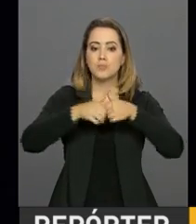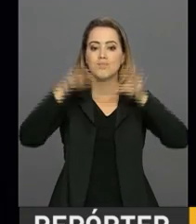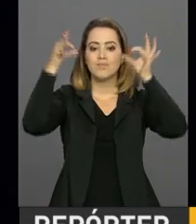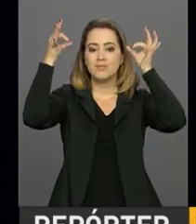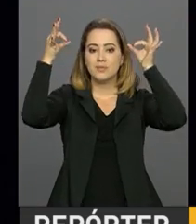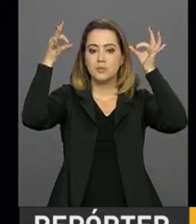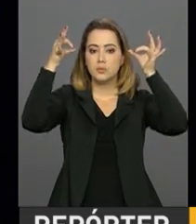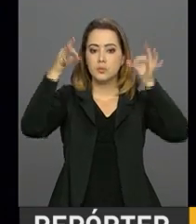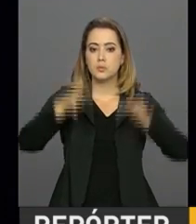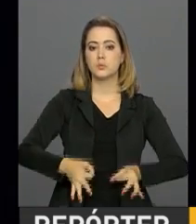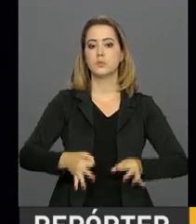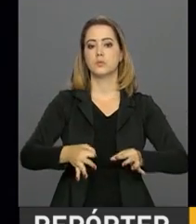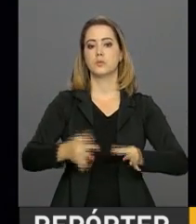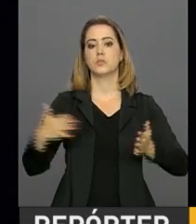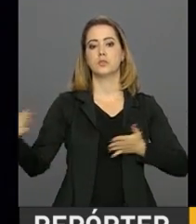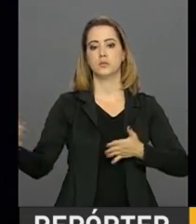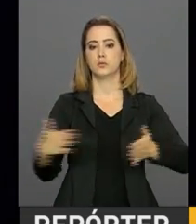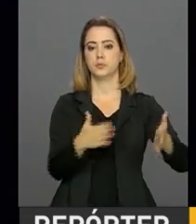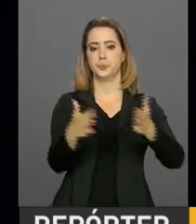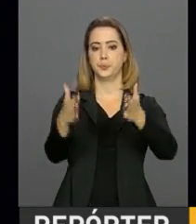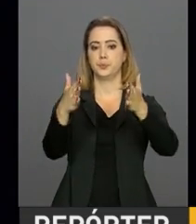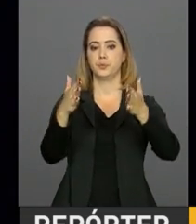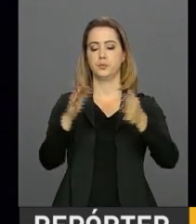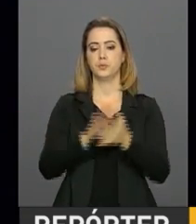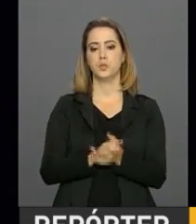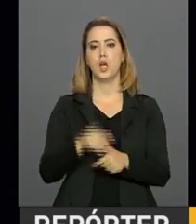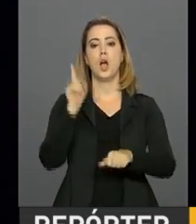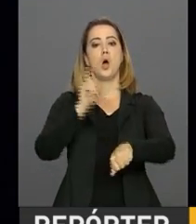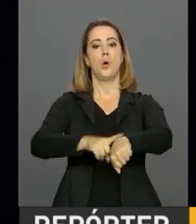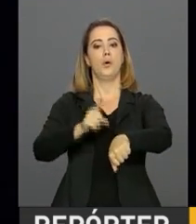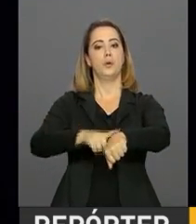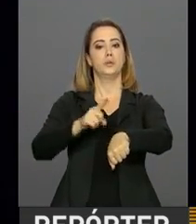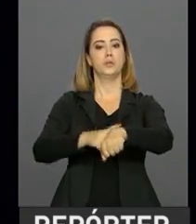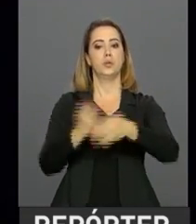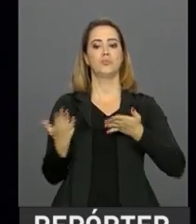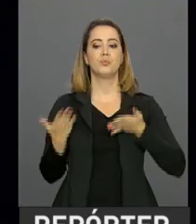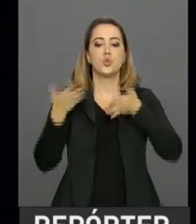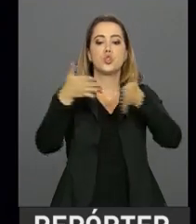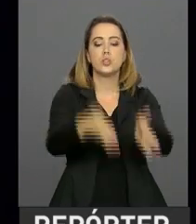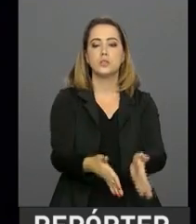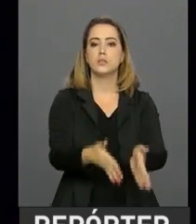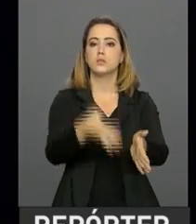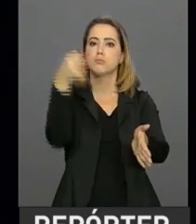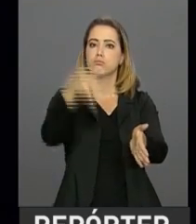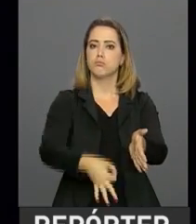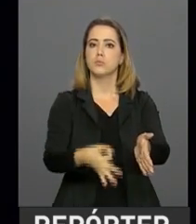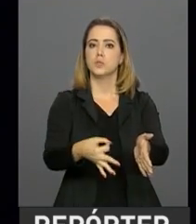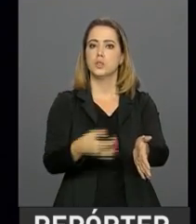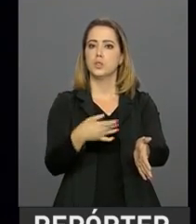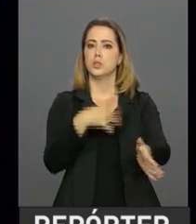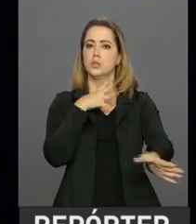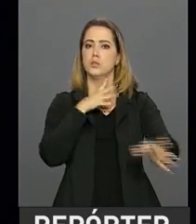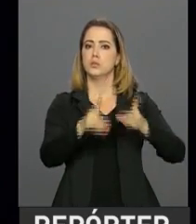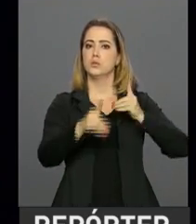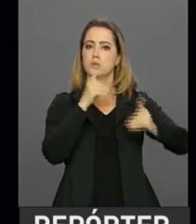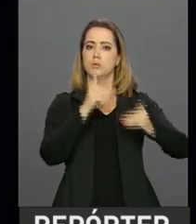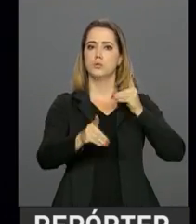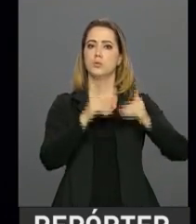definitivamente no caminho certo. É a hora de entrar de vez na discussão